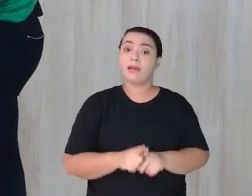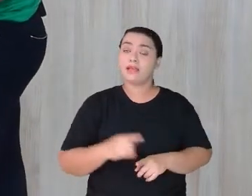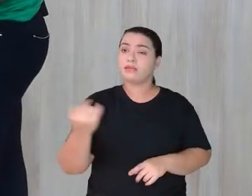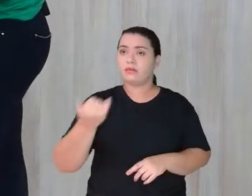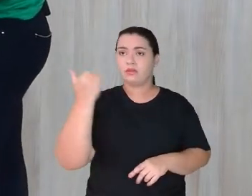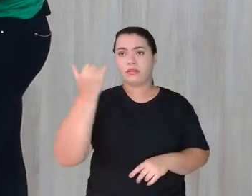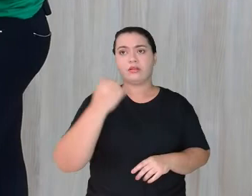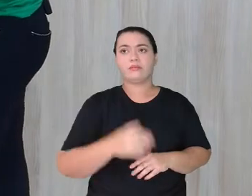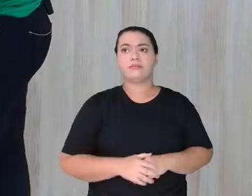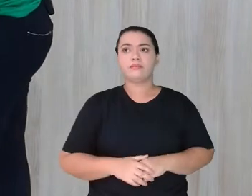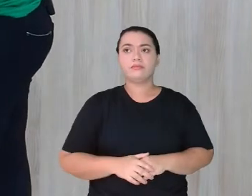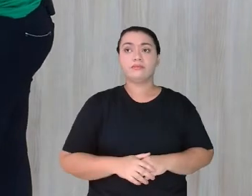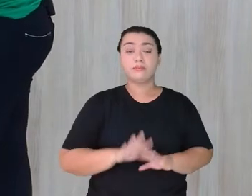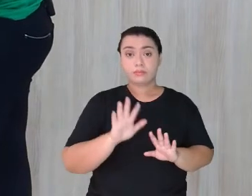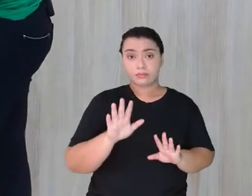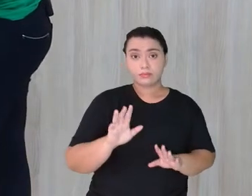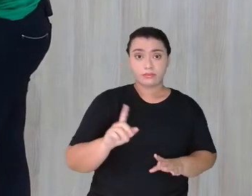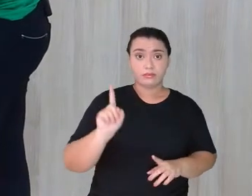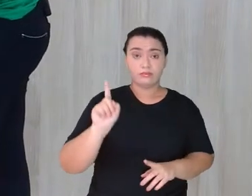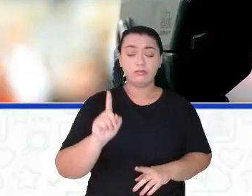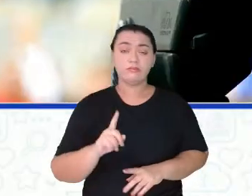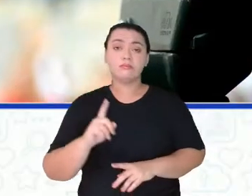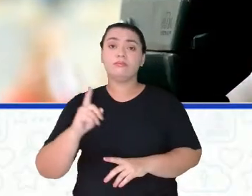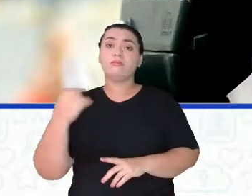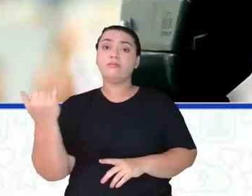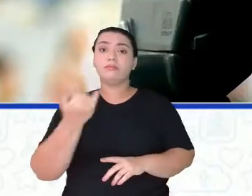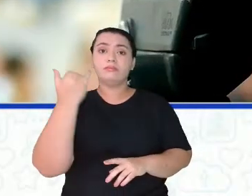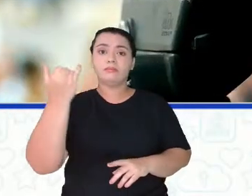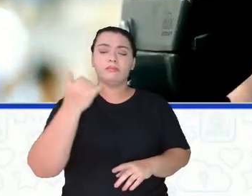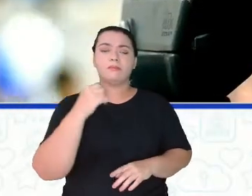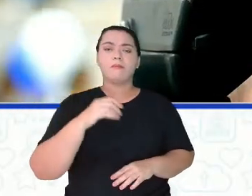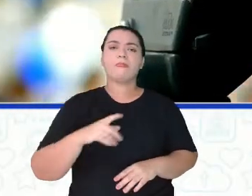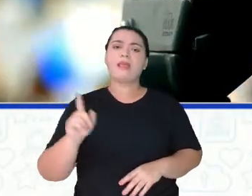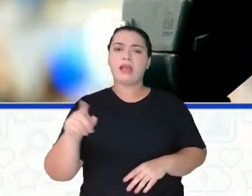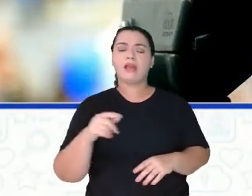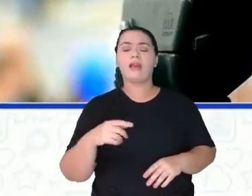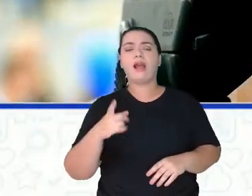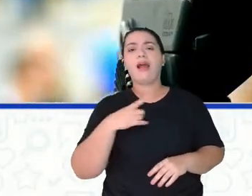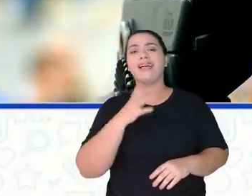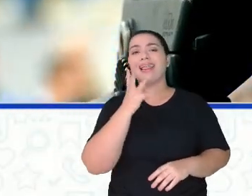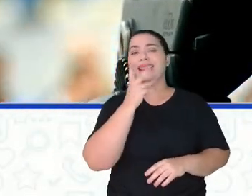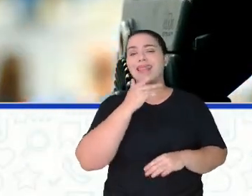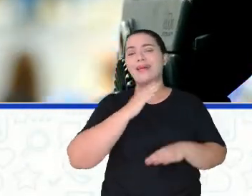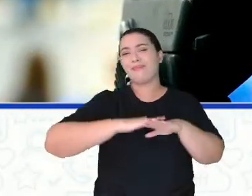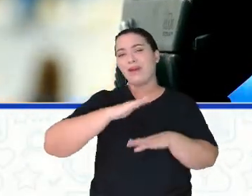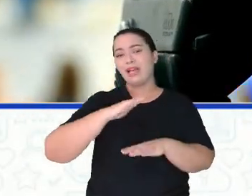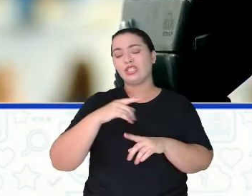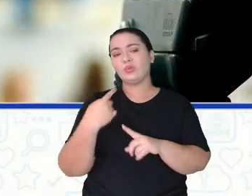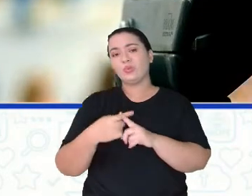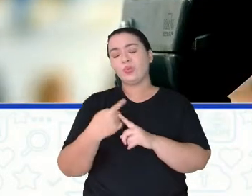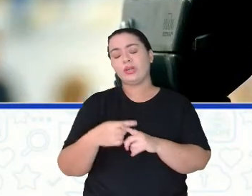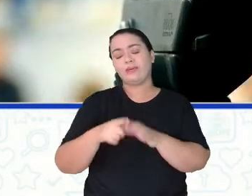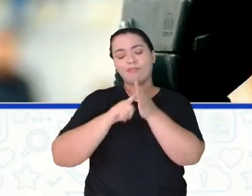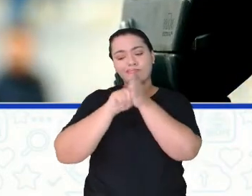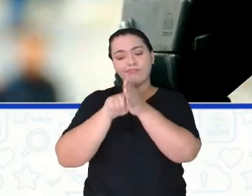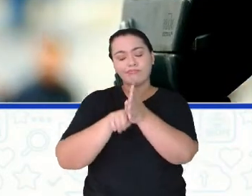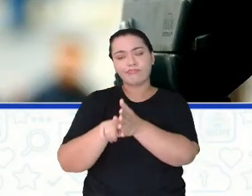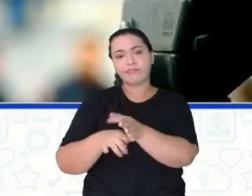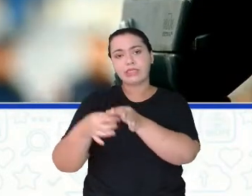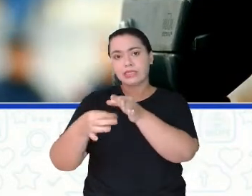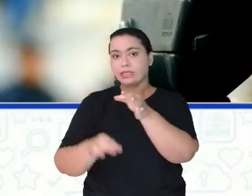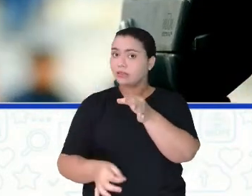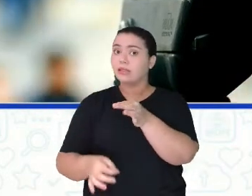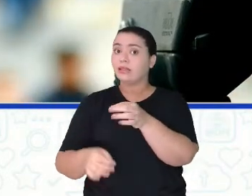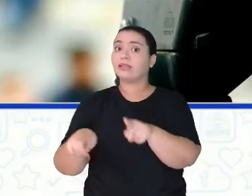importante. O ponto importante sobre a reportagem é que pode levar mais tempo para ser desenvolvida. Ela pode fazer investigações mais extensas